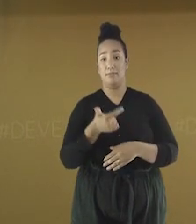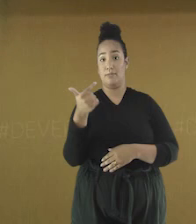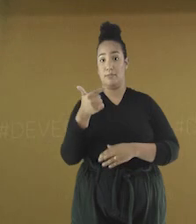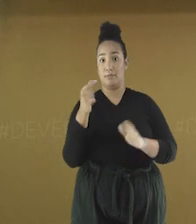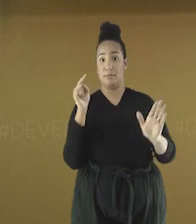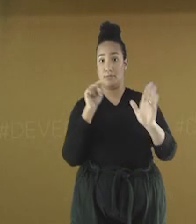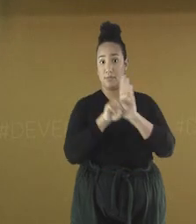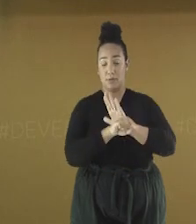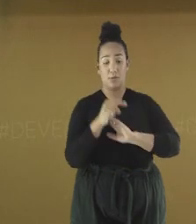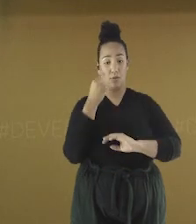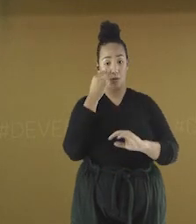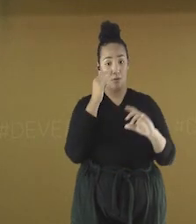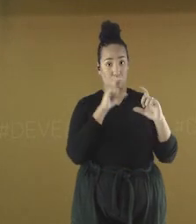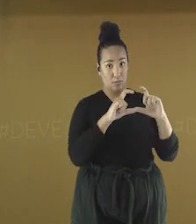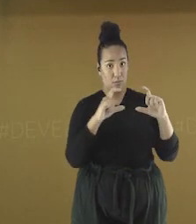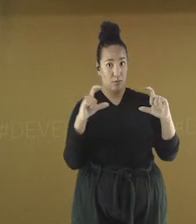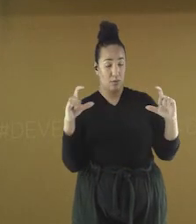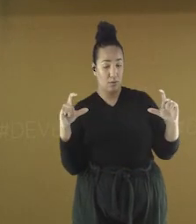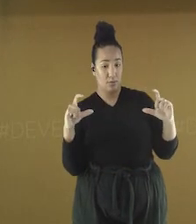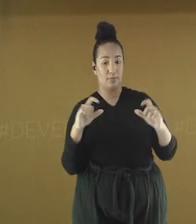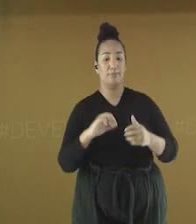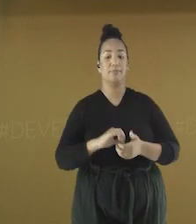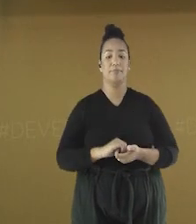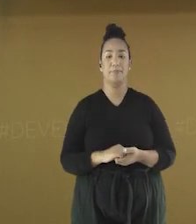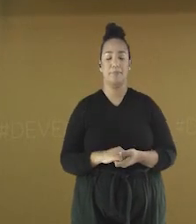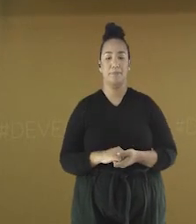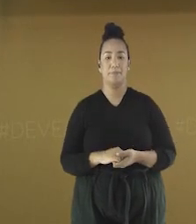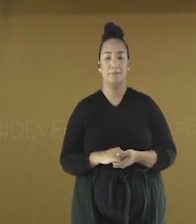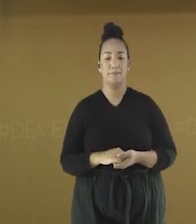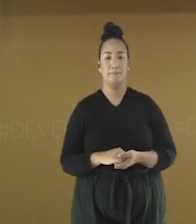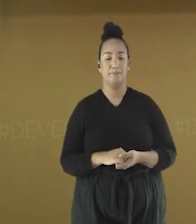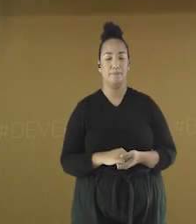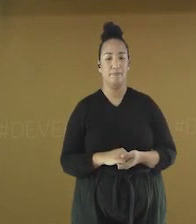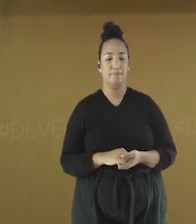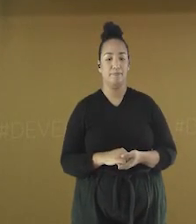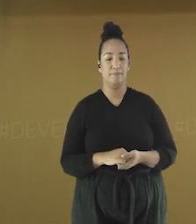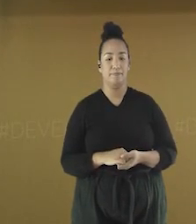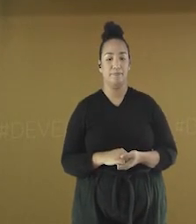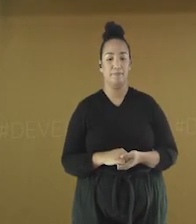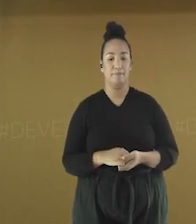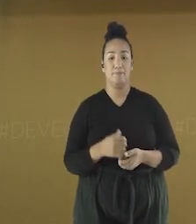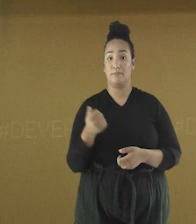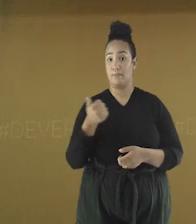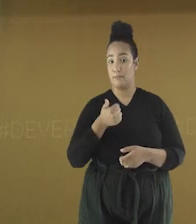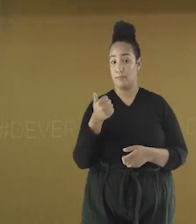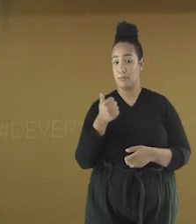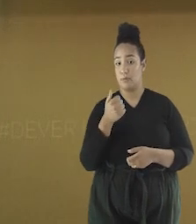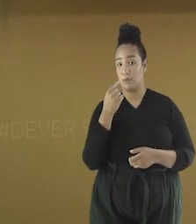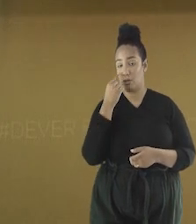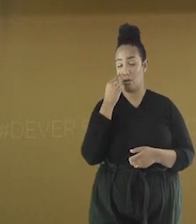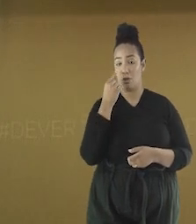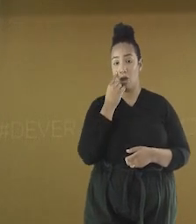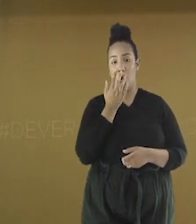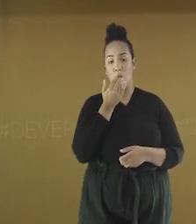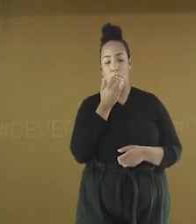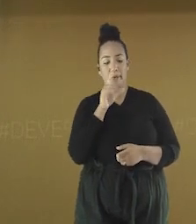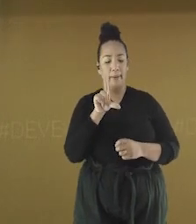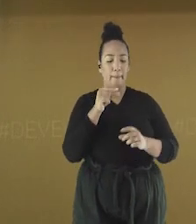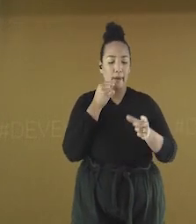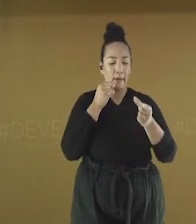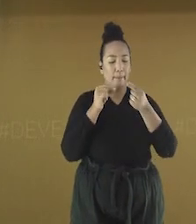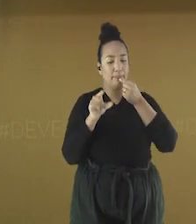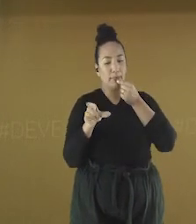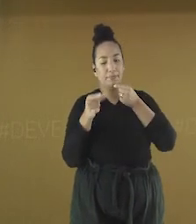número 2. Vamos ler a tirinha a seguir, de H, o horrível. Primeiro, ele começou a beliscar entre